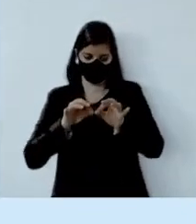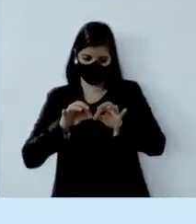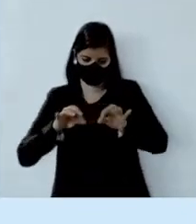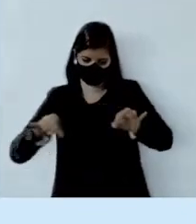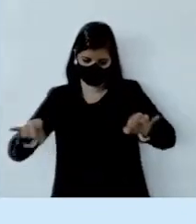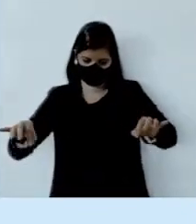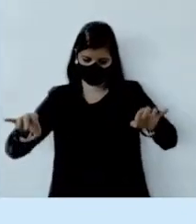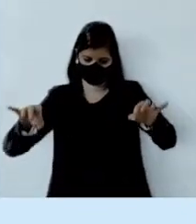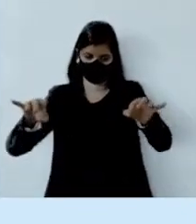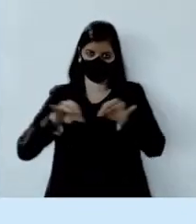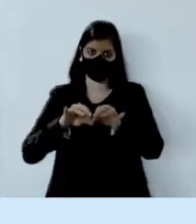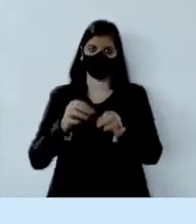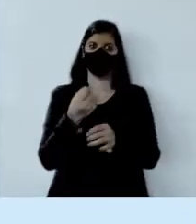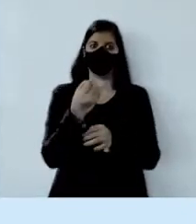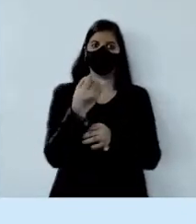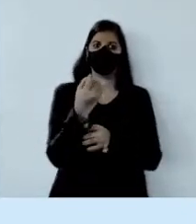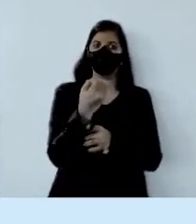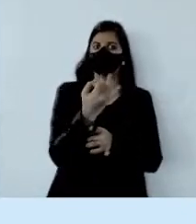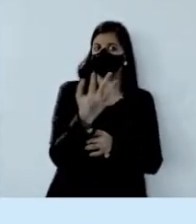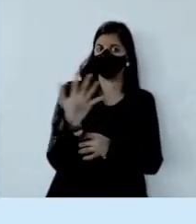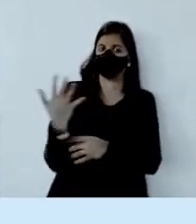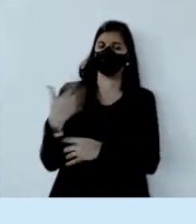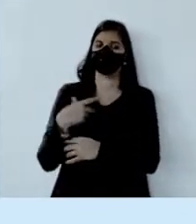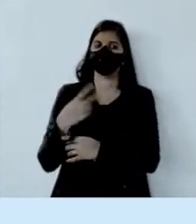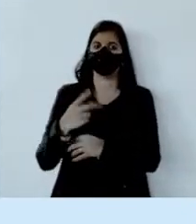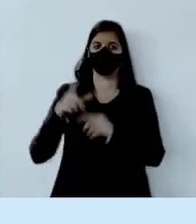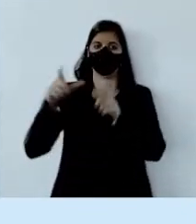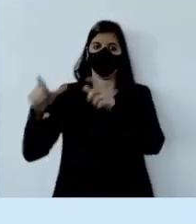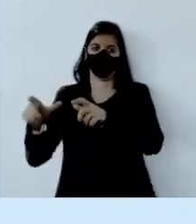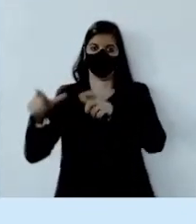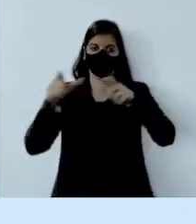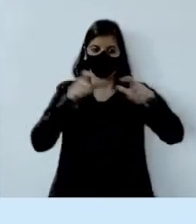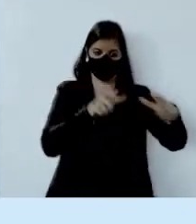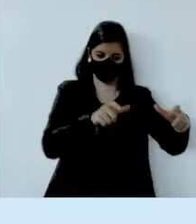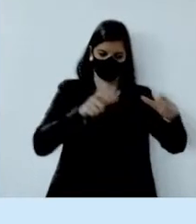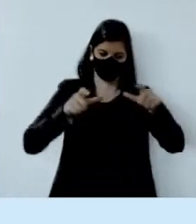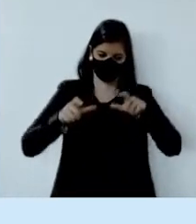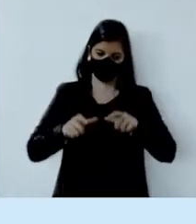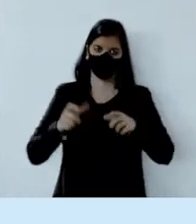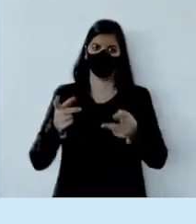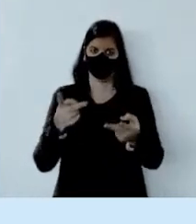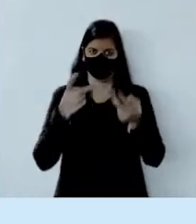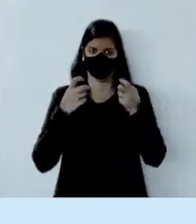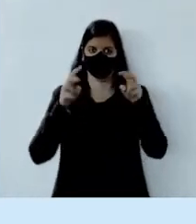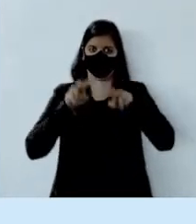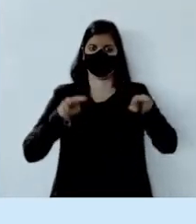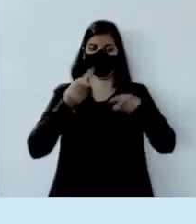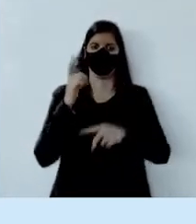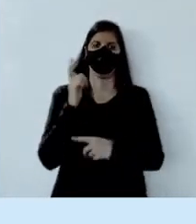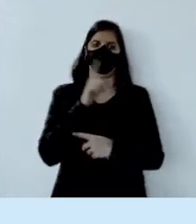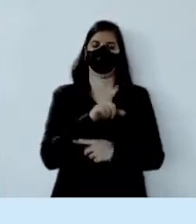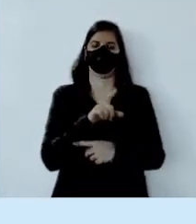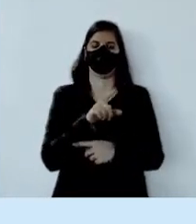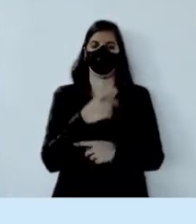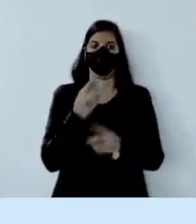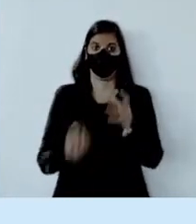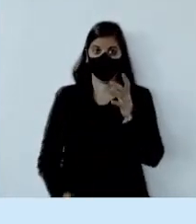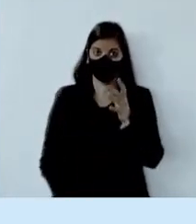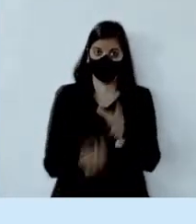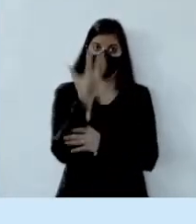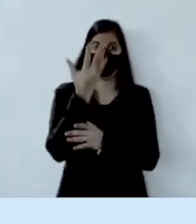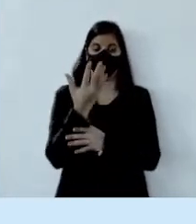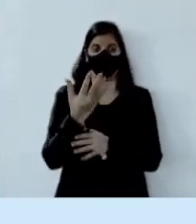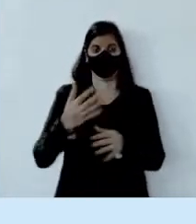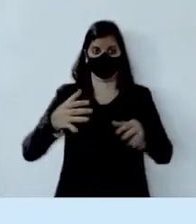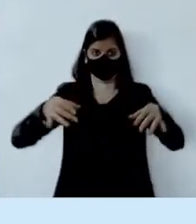noção estética, né, a distribuição de cada elemento, além de uma visão espacial. Então, com a maquete, o nosso cliente vai